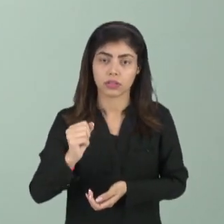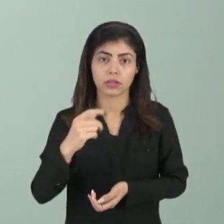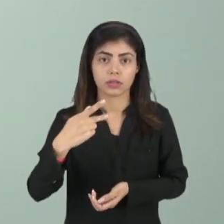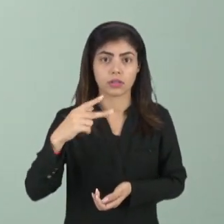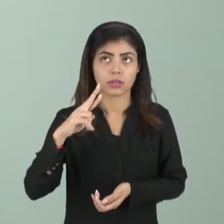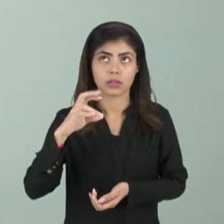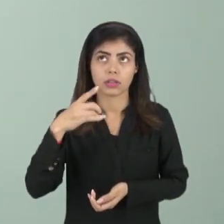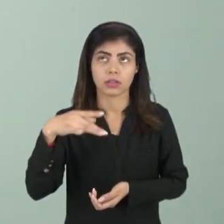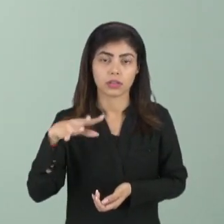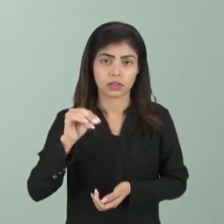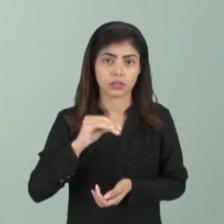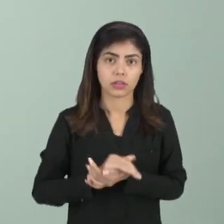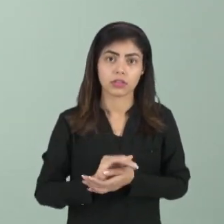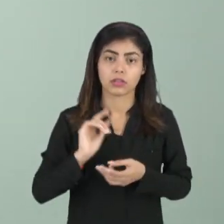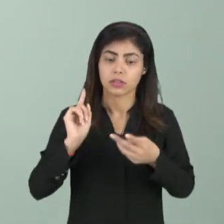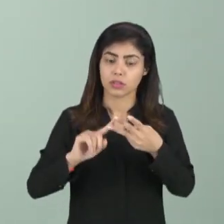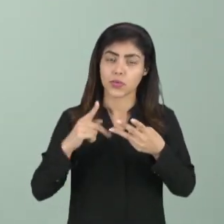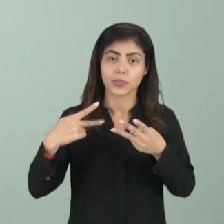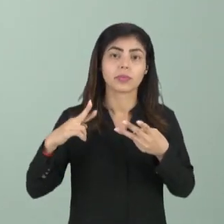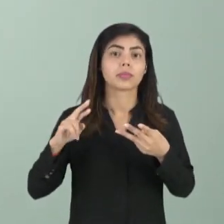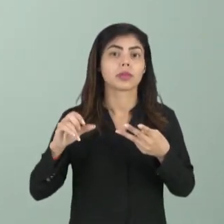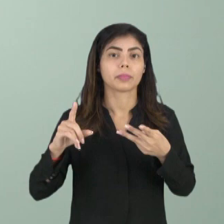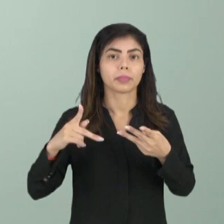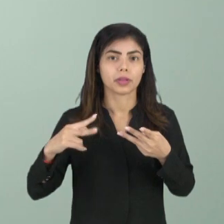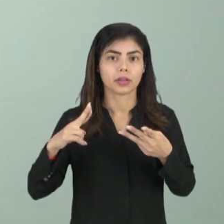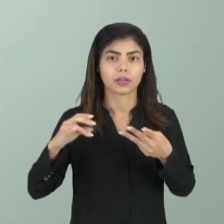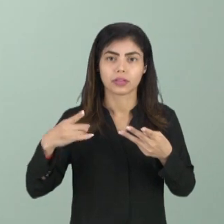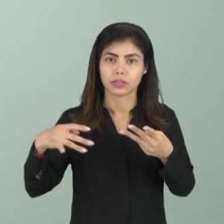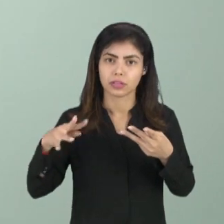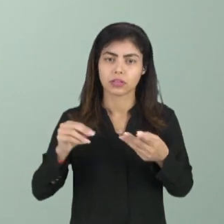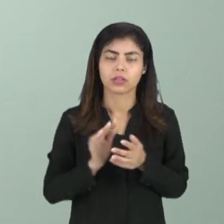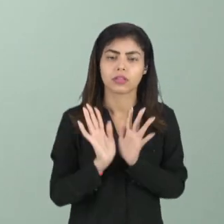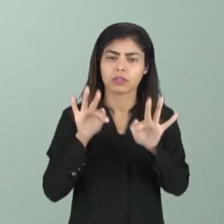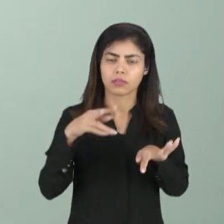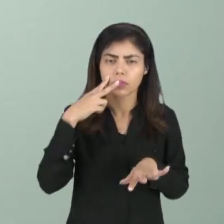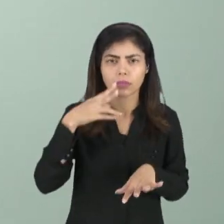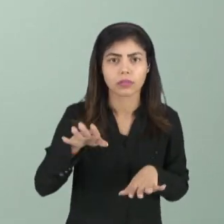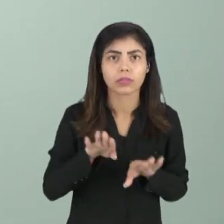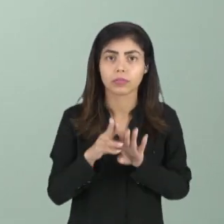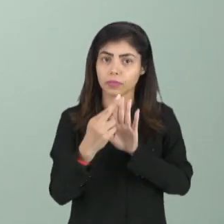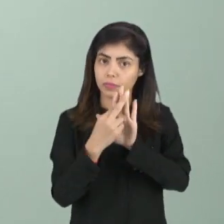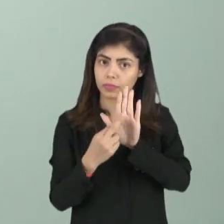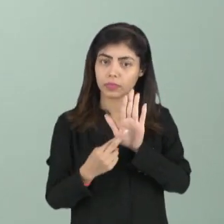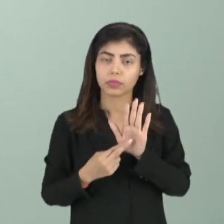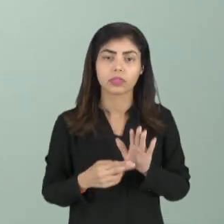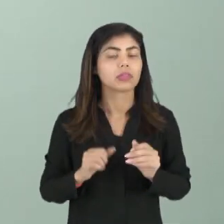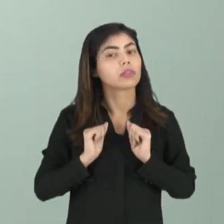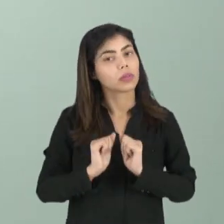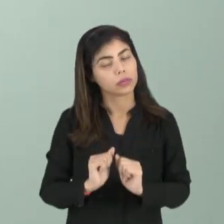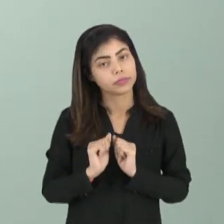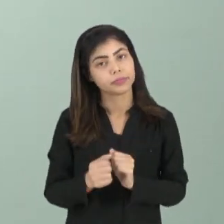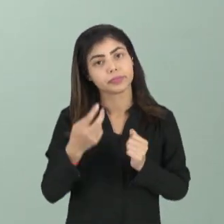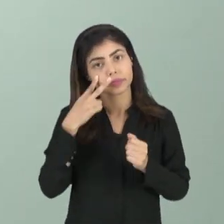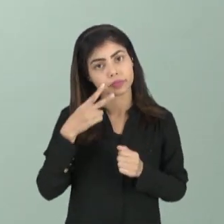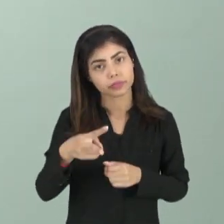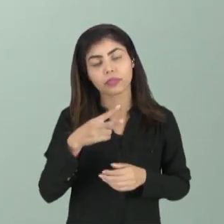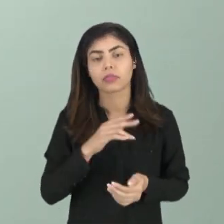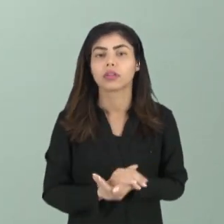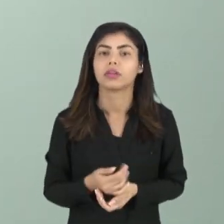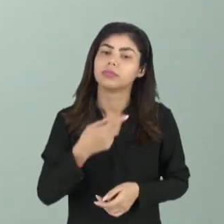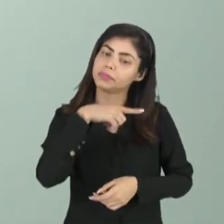paroxítona e proparoxítona vimos aqui é o final também uma regra para que possamos aí